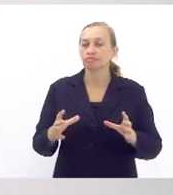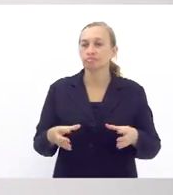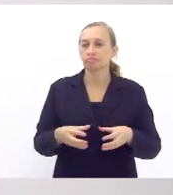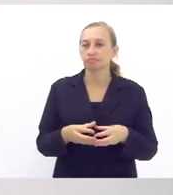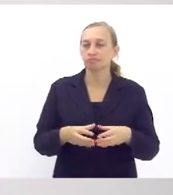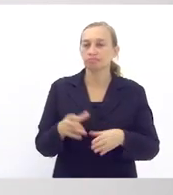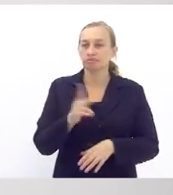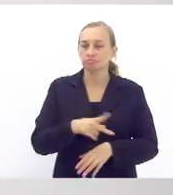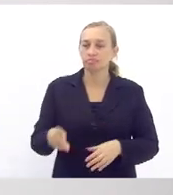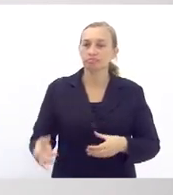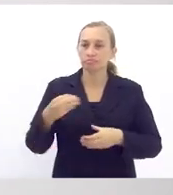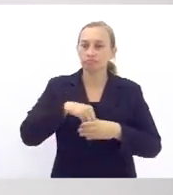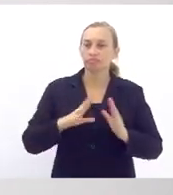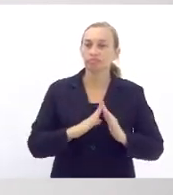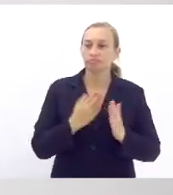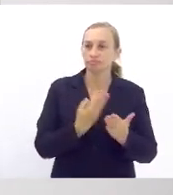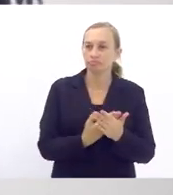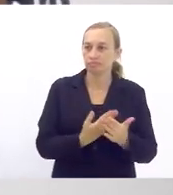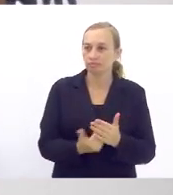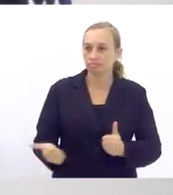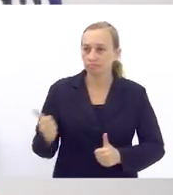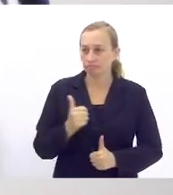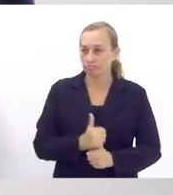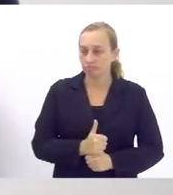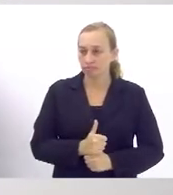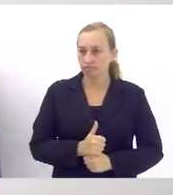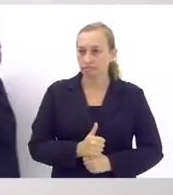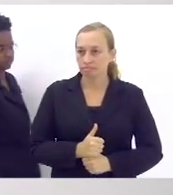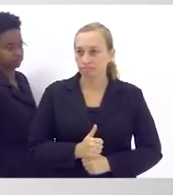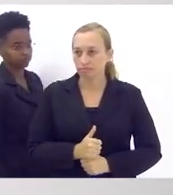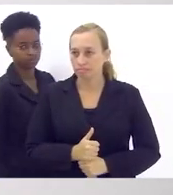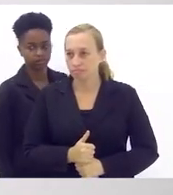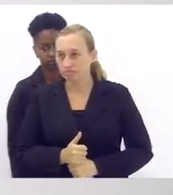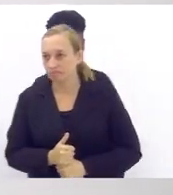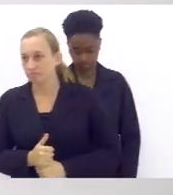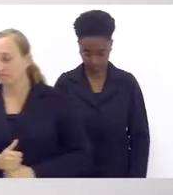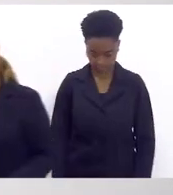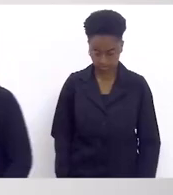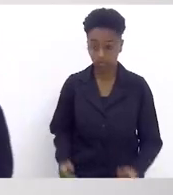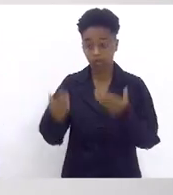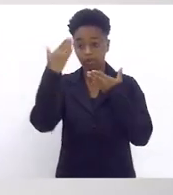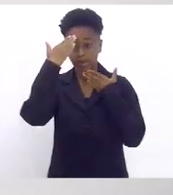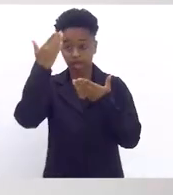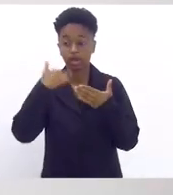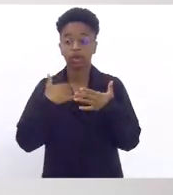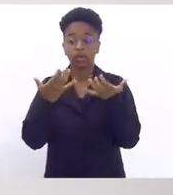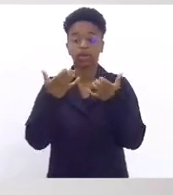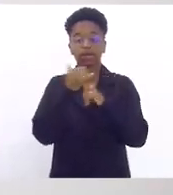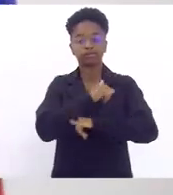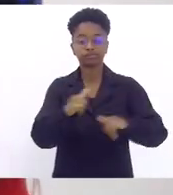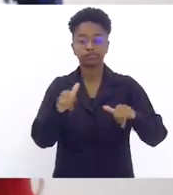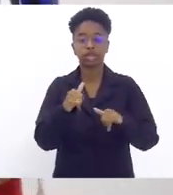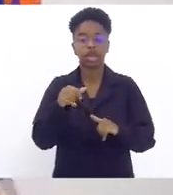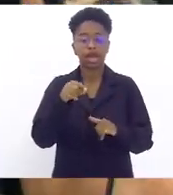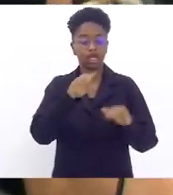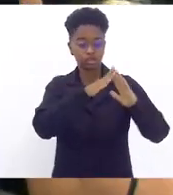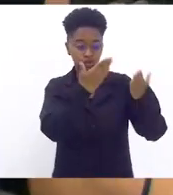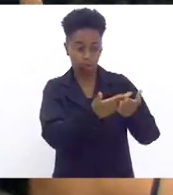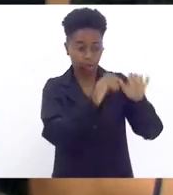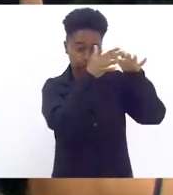escola nas escolas nas unidades da Faetec Muitíssimo obrigado queria dizer que a Martins não vai cair obrigado